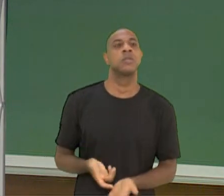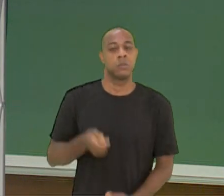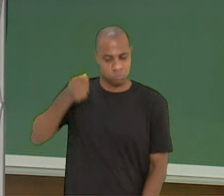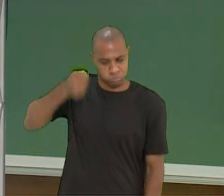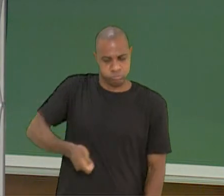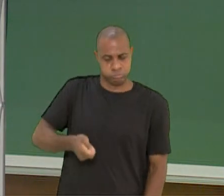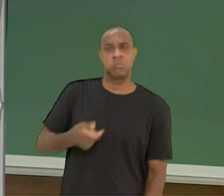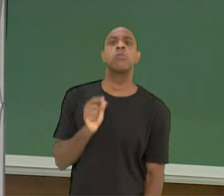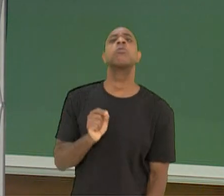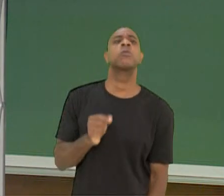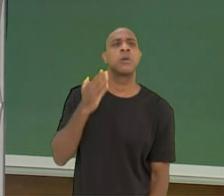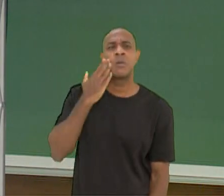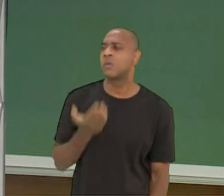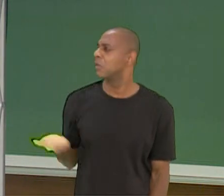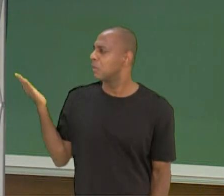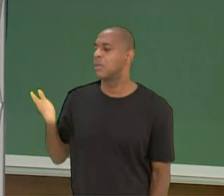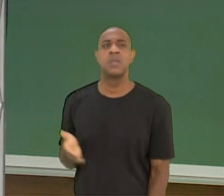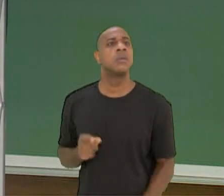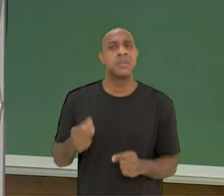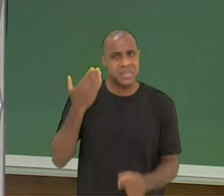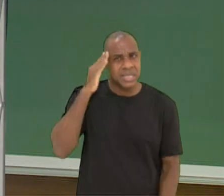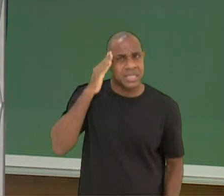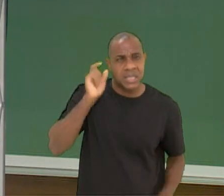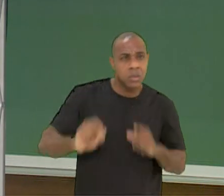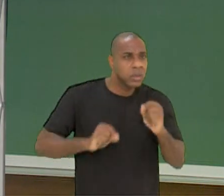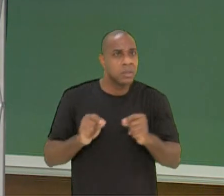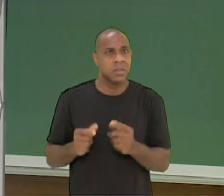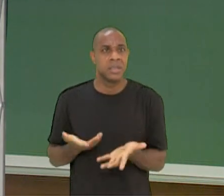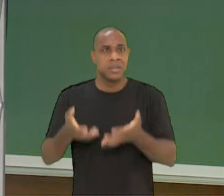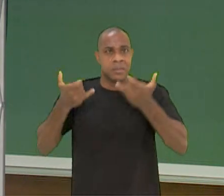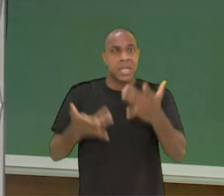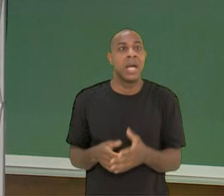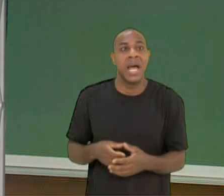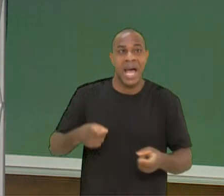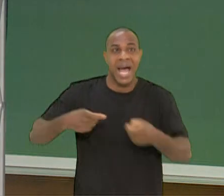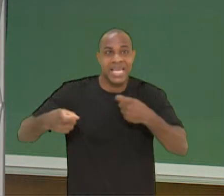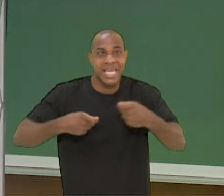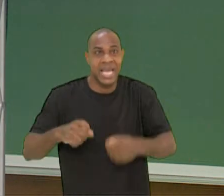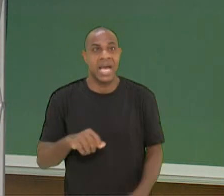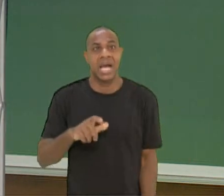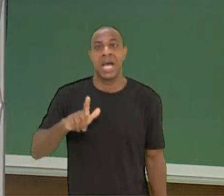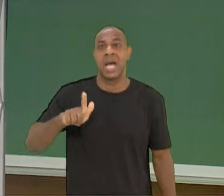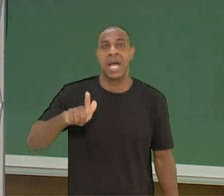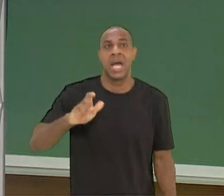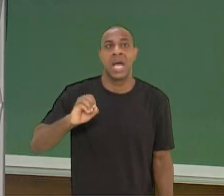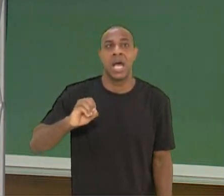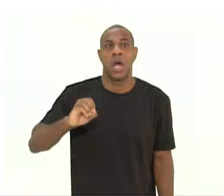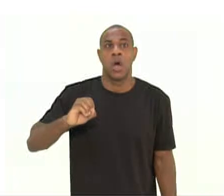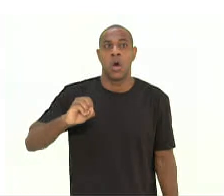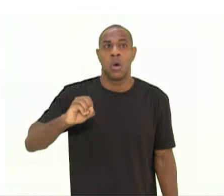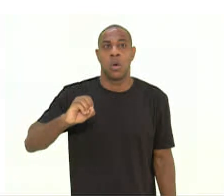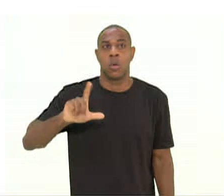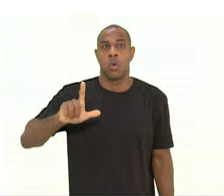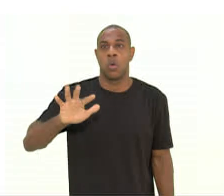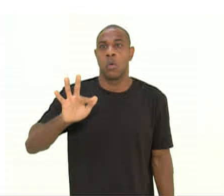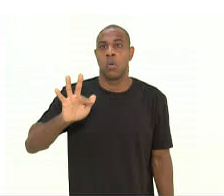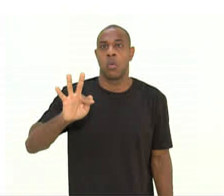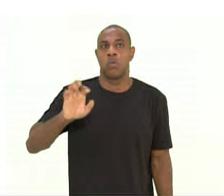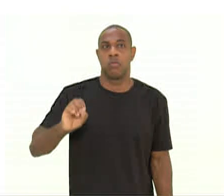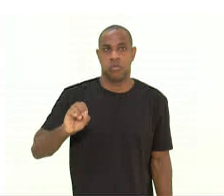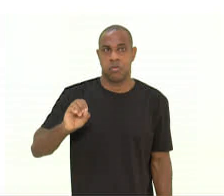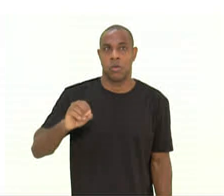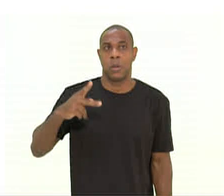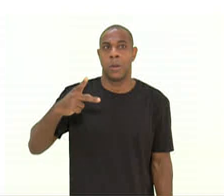radicalismos. Antes, para você entender um pouco melhor, vou falar sobre a Guerra do Golfo, ou Guerra do Golfo Pérsico. Uma guerra que aconteceu